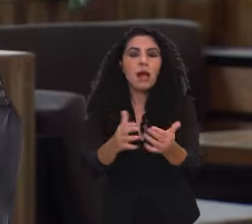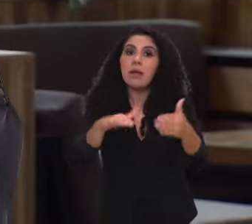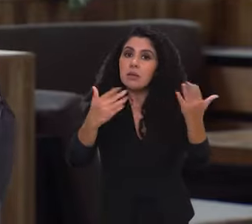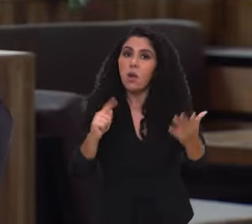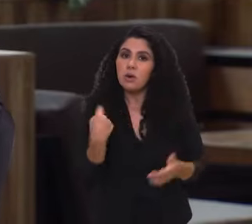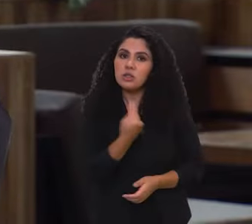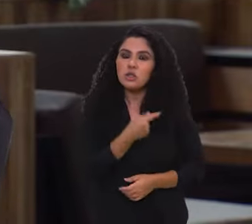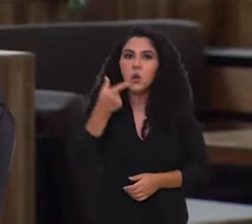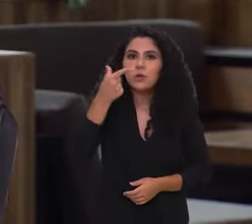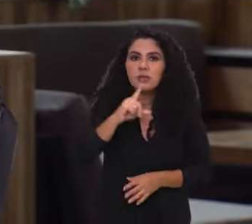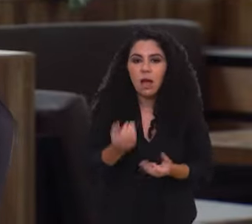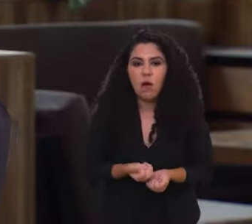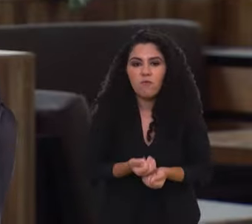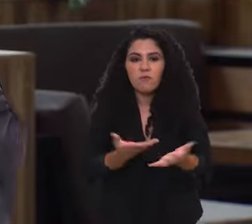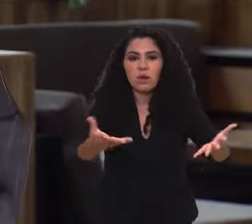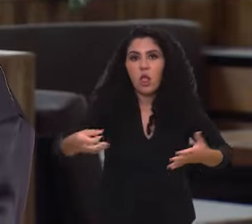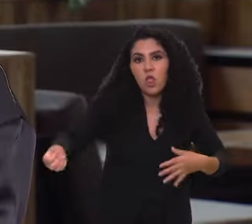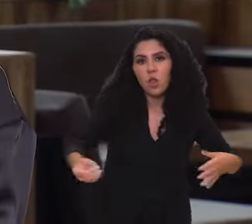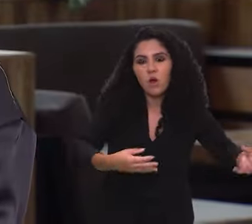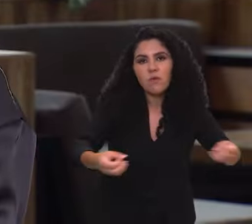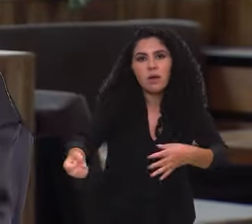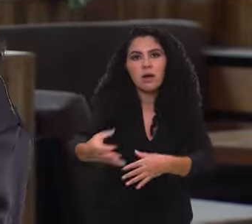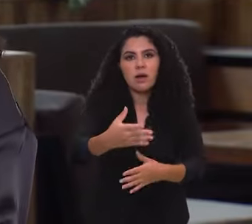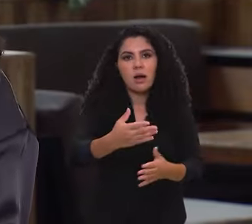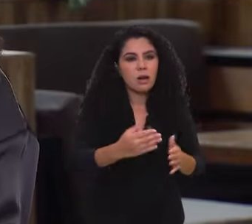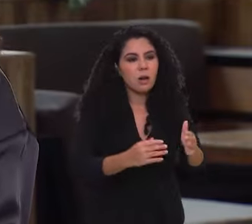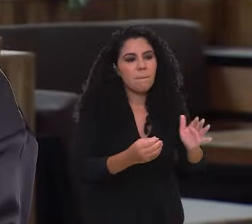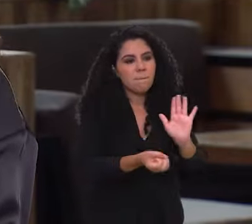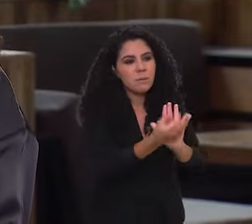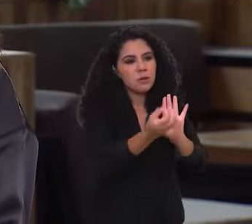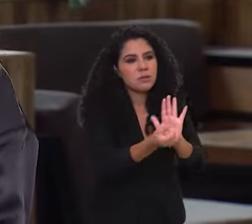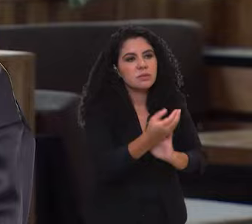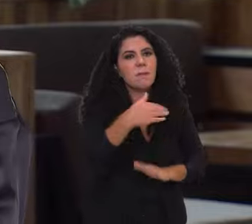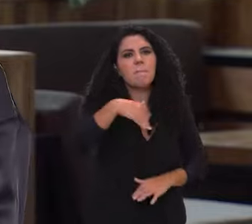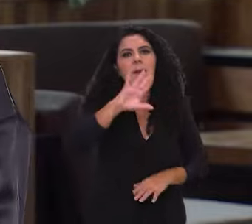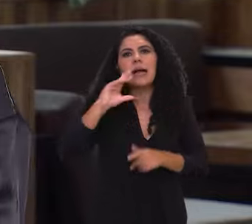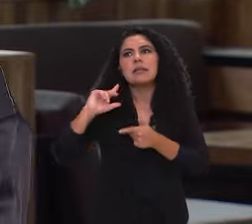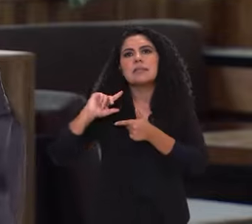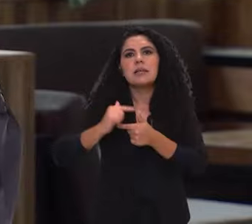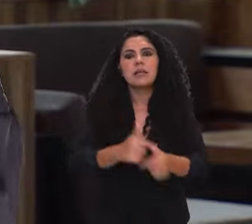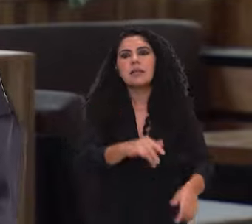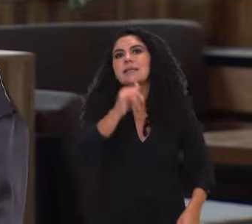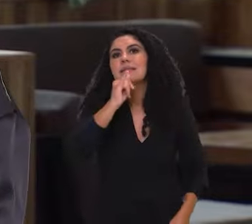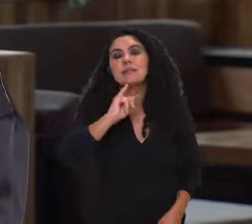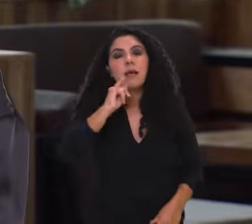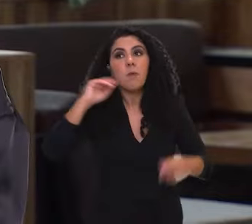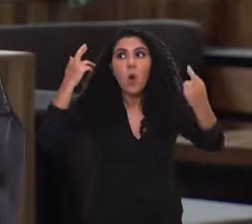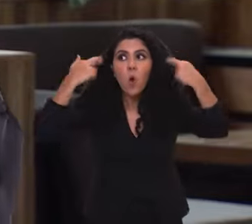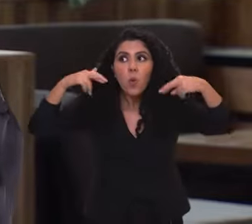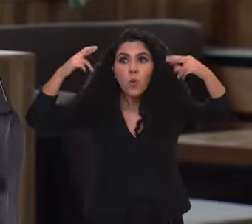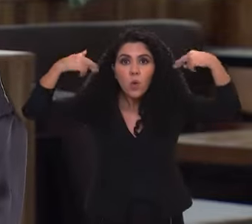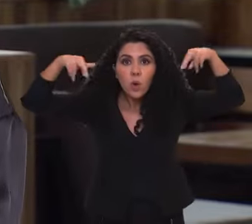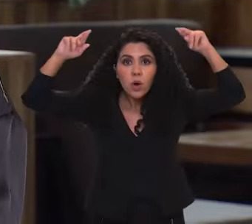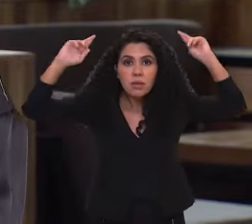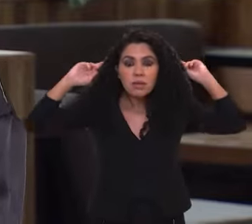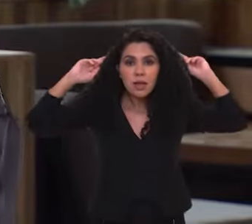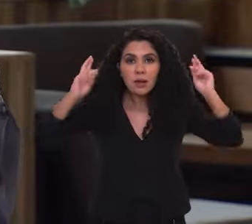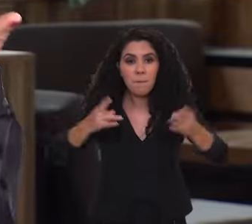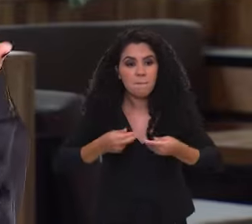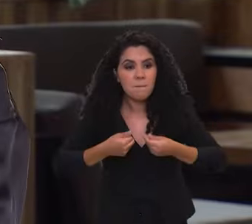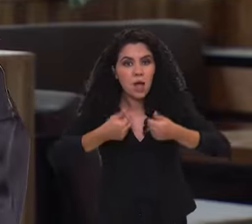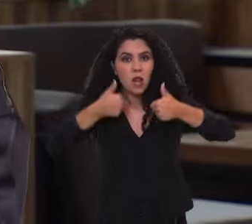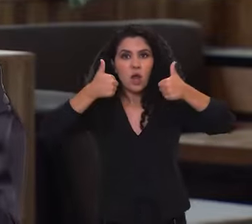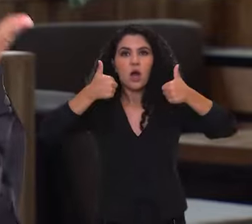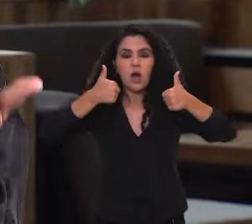consegue levar a inovação nos segmentos produtivos mais tradicionais. Por exemplo, cordeiro, trabalhando com melhoramento genético, a